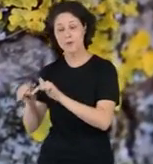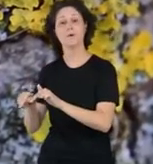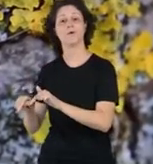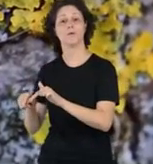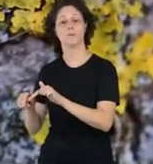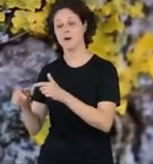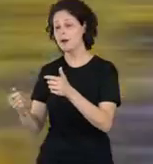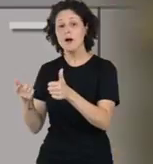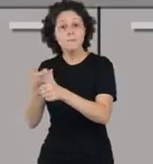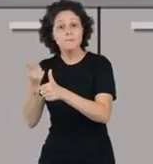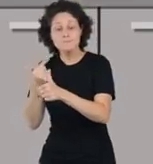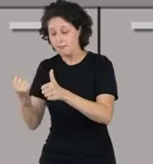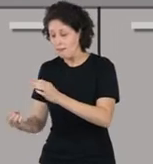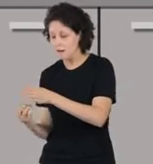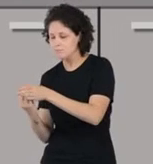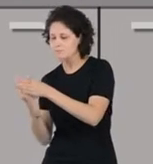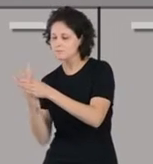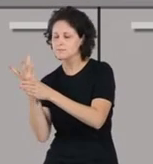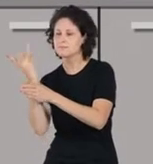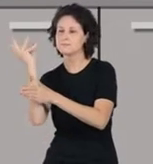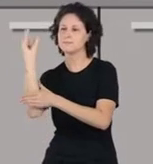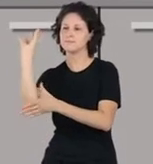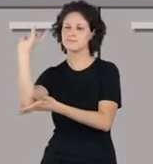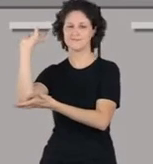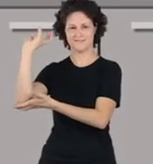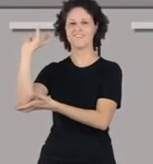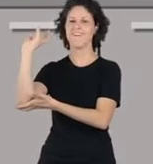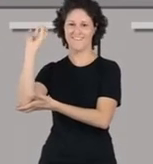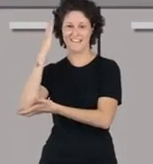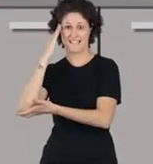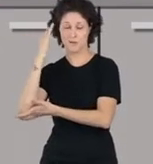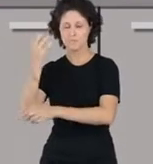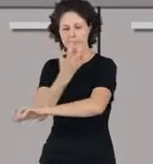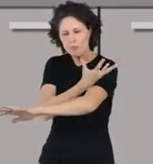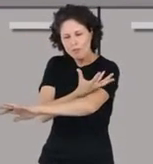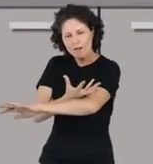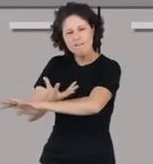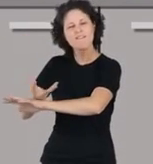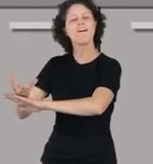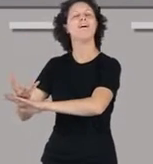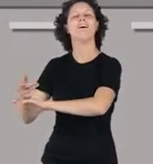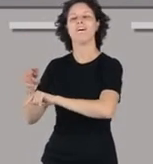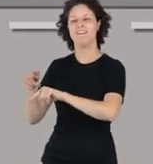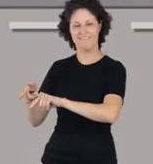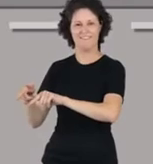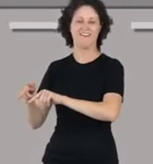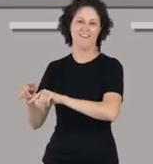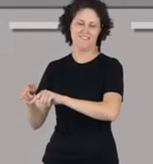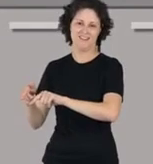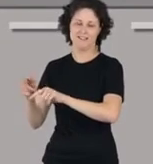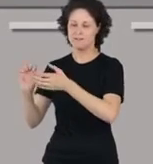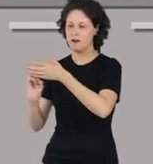um ambiente em regeneração natural. Depois, começam a crescer as ervas e os arbustos. Existem também algumas